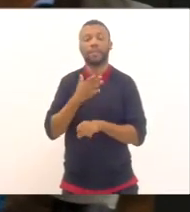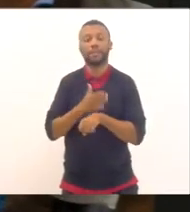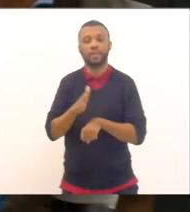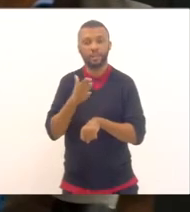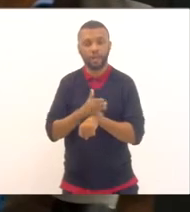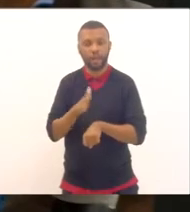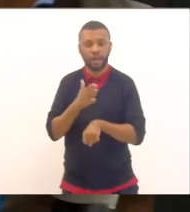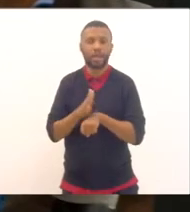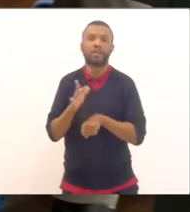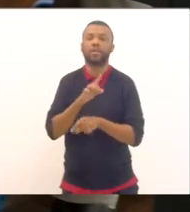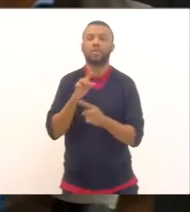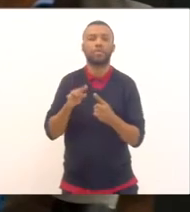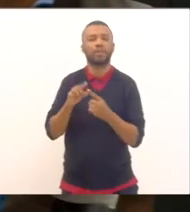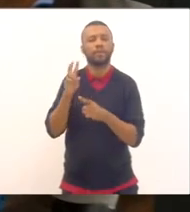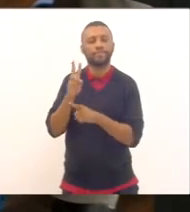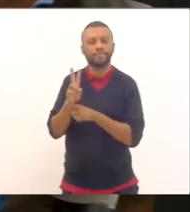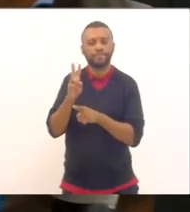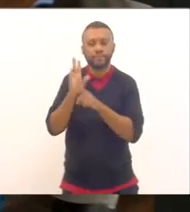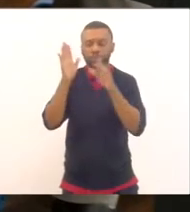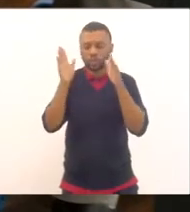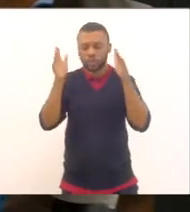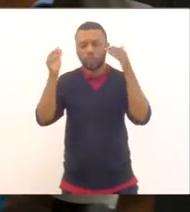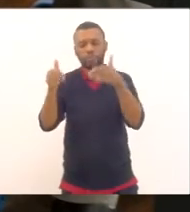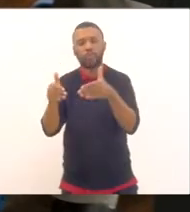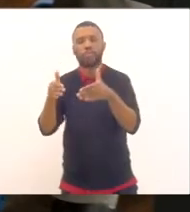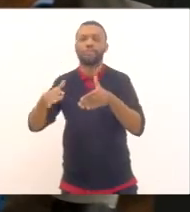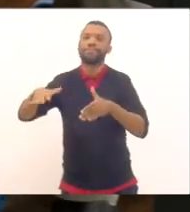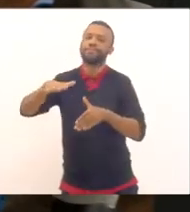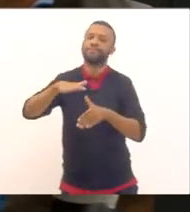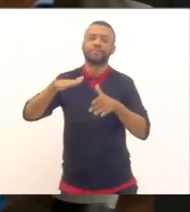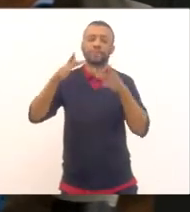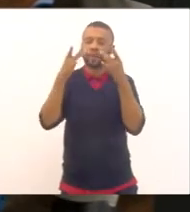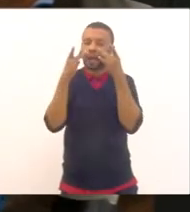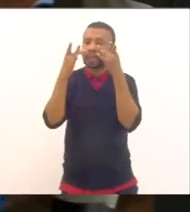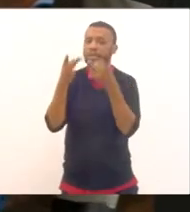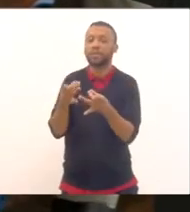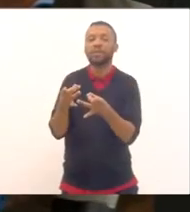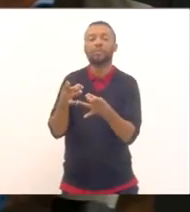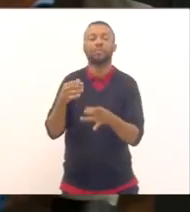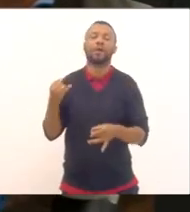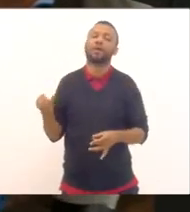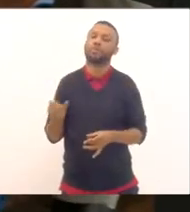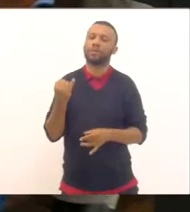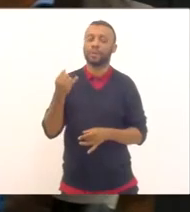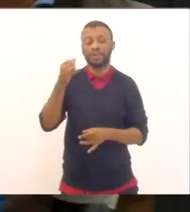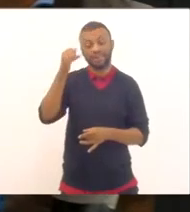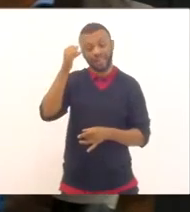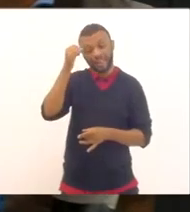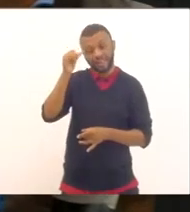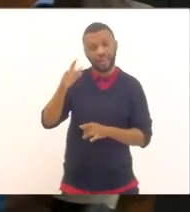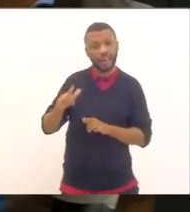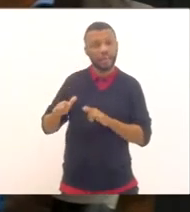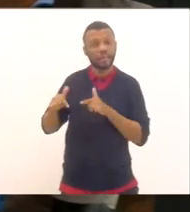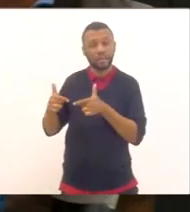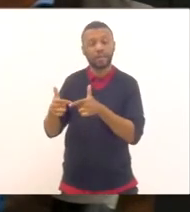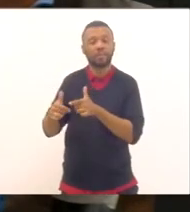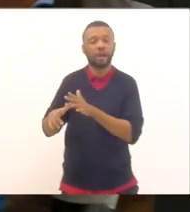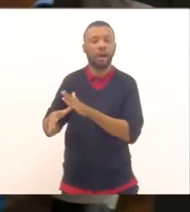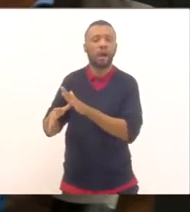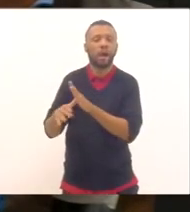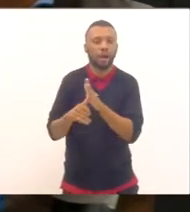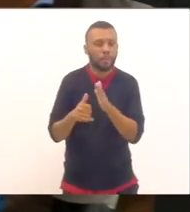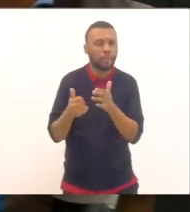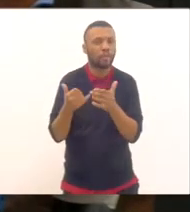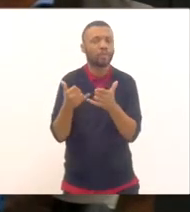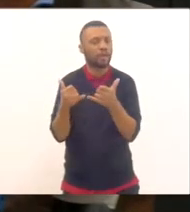poder fazer um atendimento especializado preocupado com a importância dessas tipo de fiscalização